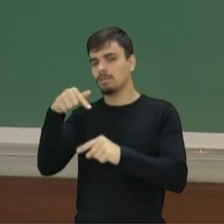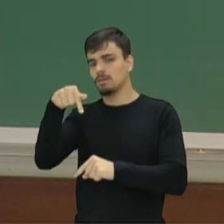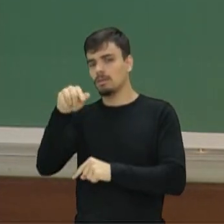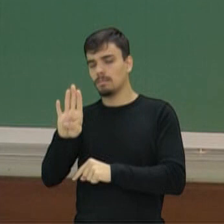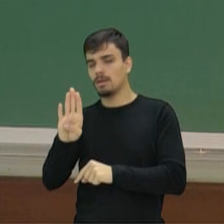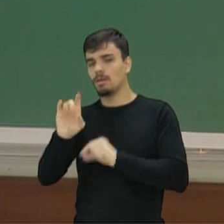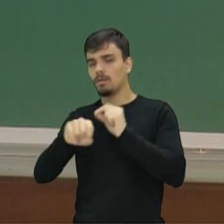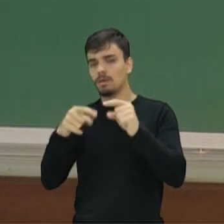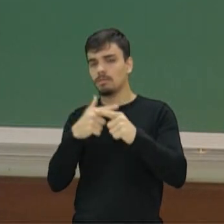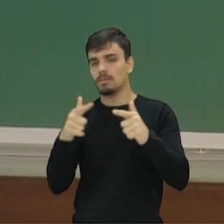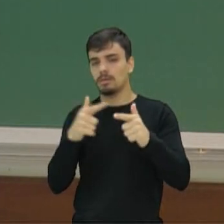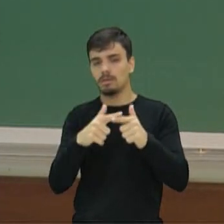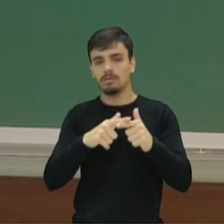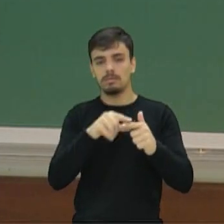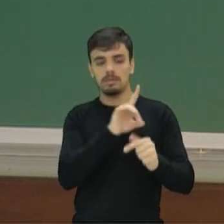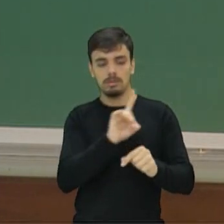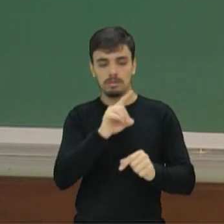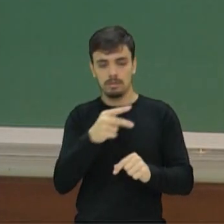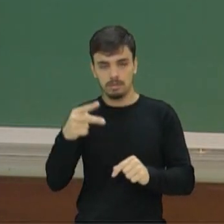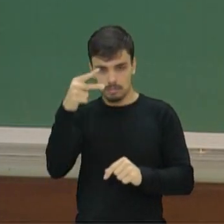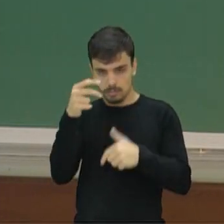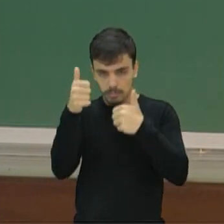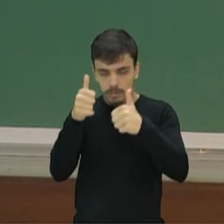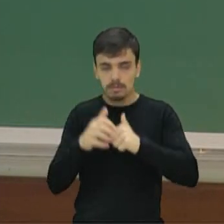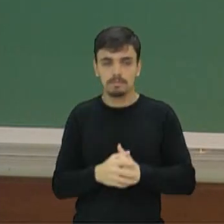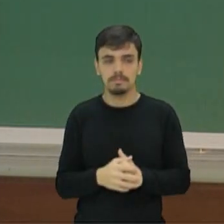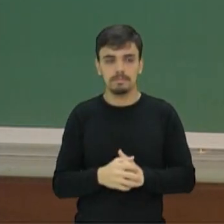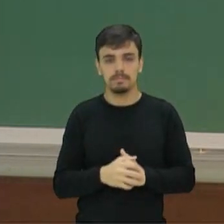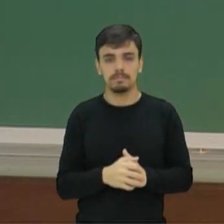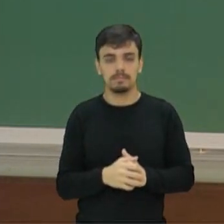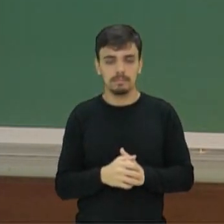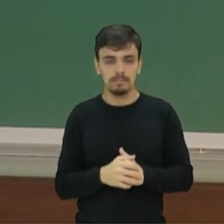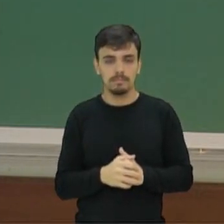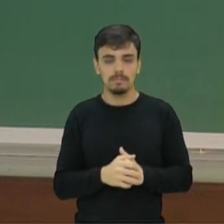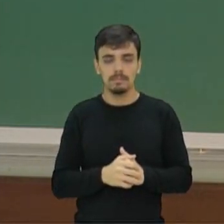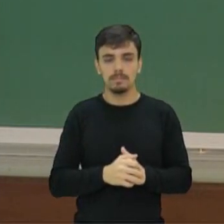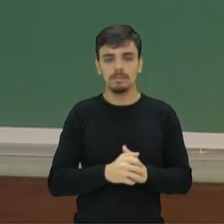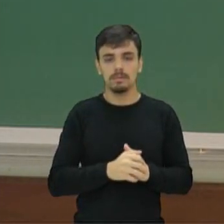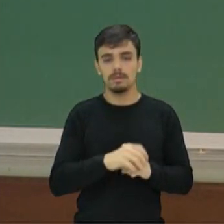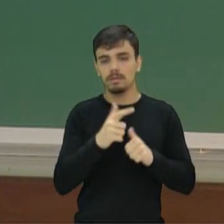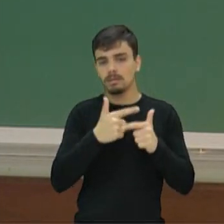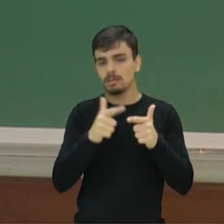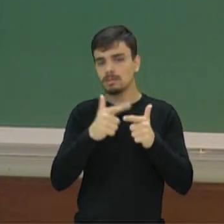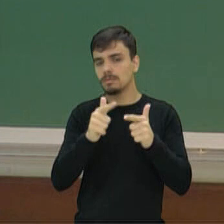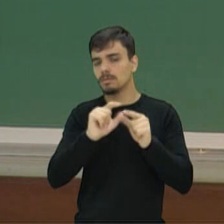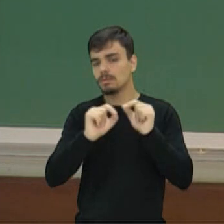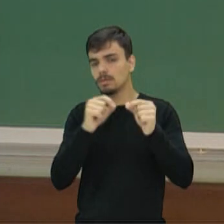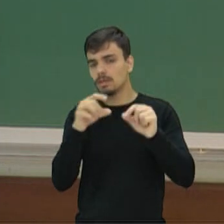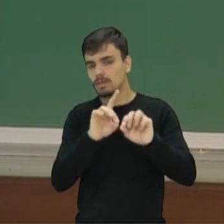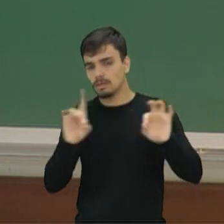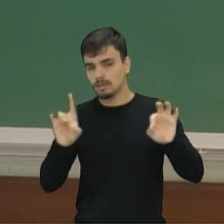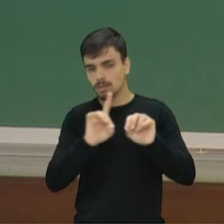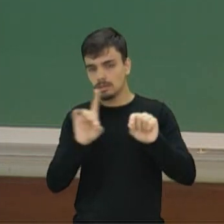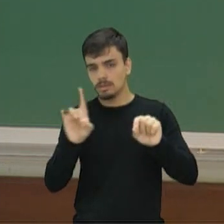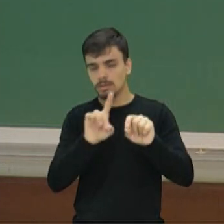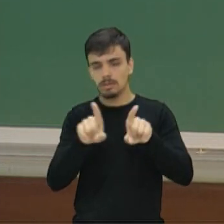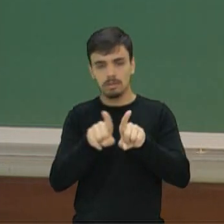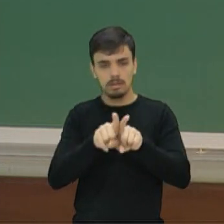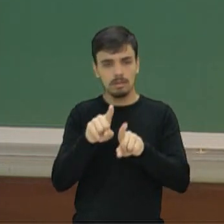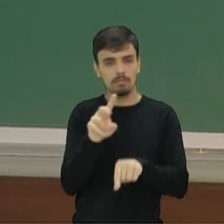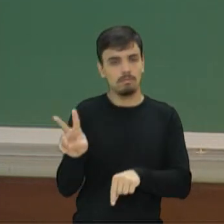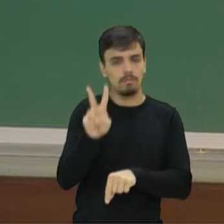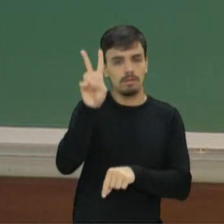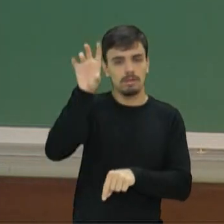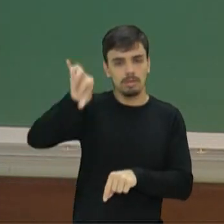pela distância ao quadrado. Mas, pessoal, constante QA QB dividido pela distância ao quadrado vale